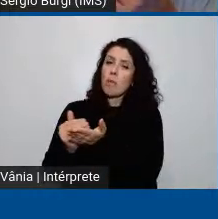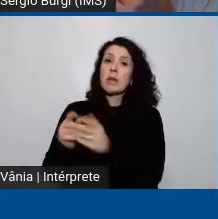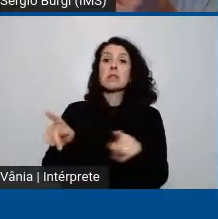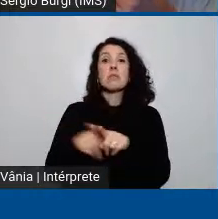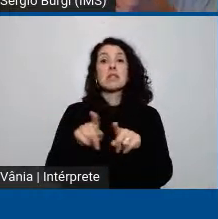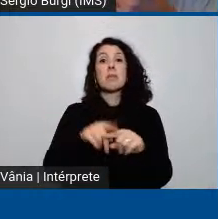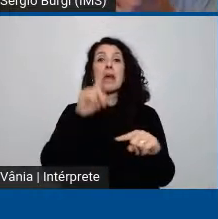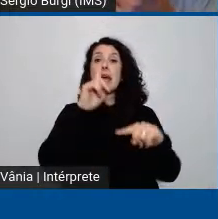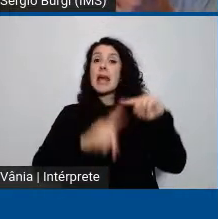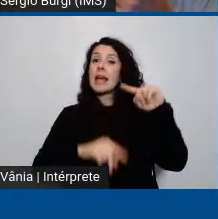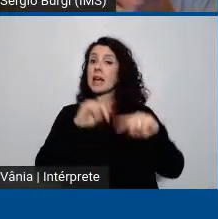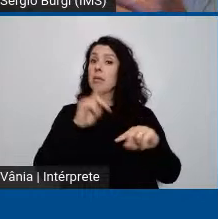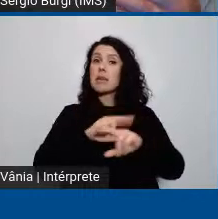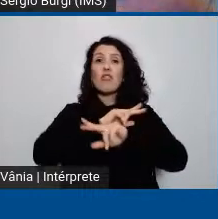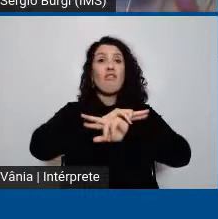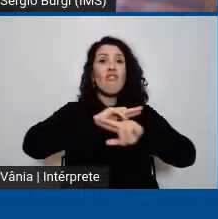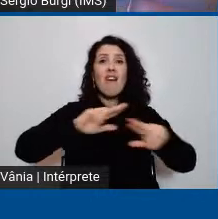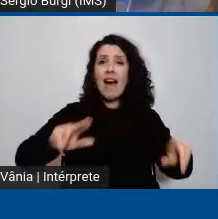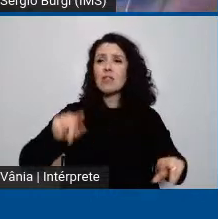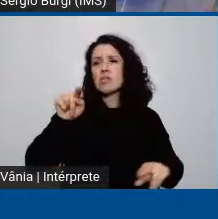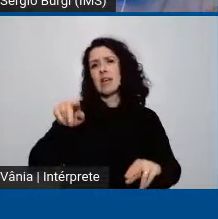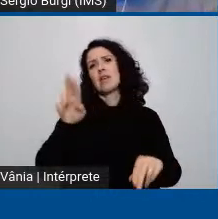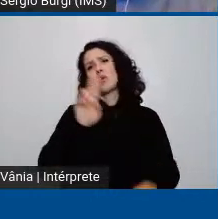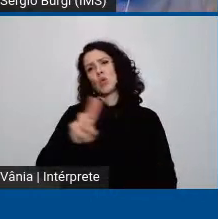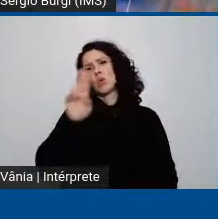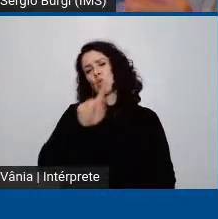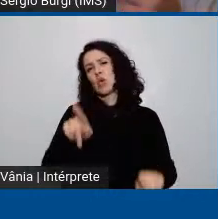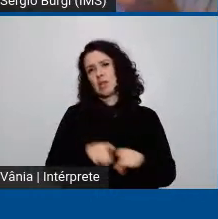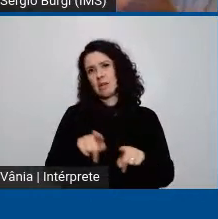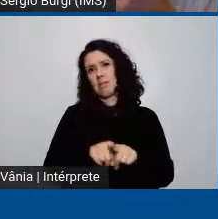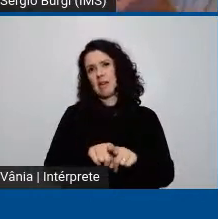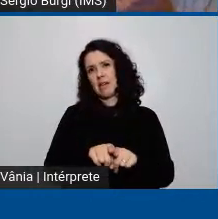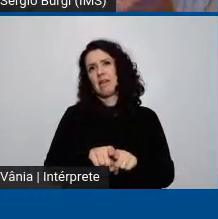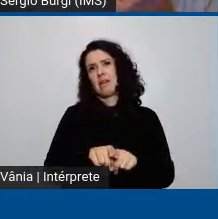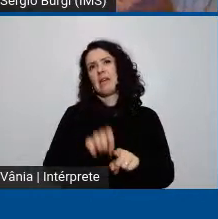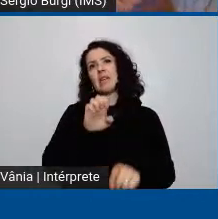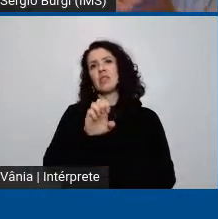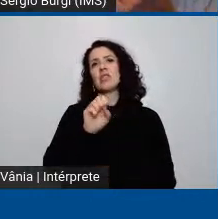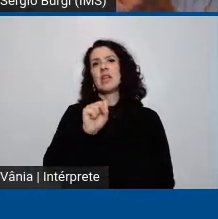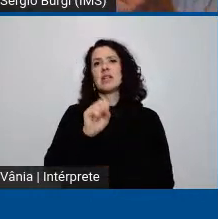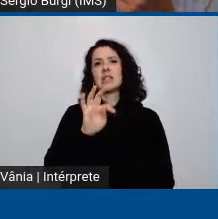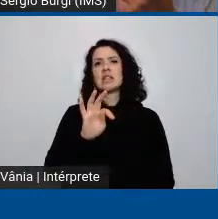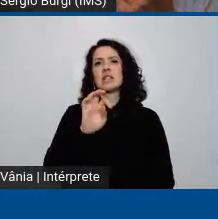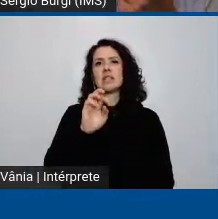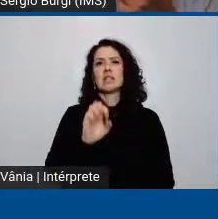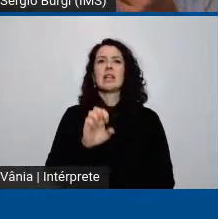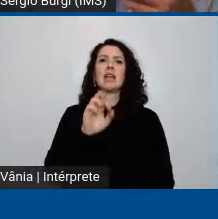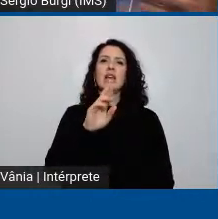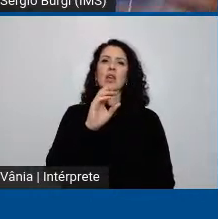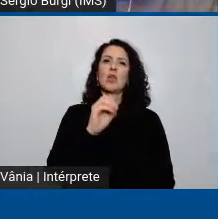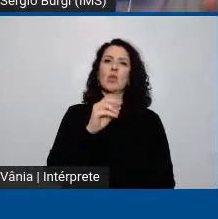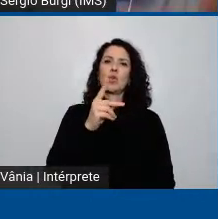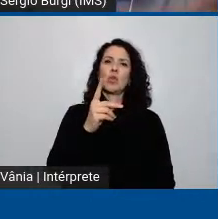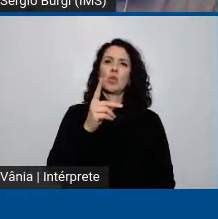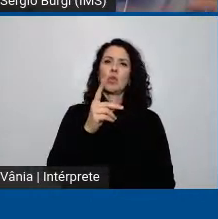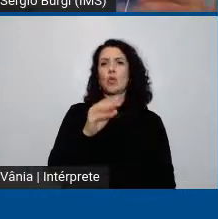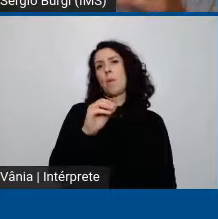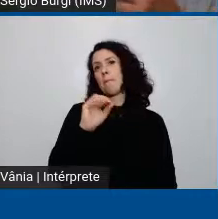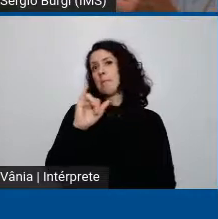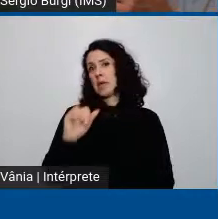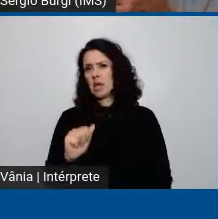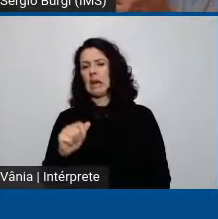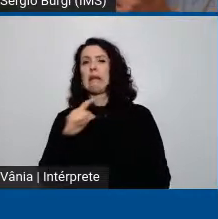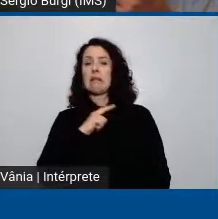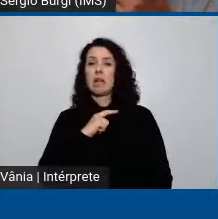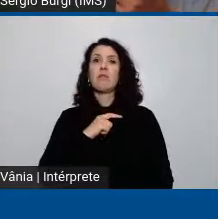de estereoscopia, né, que exatamente foram os equipamentos que produziram essas séries que Cláudio mencionava agora, né, como visores